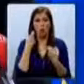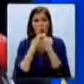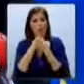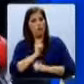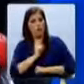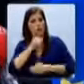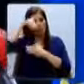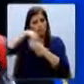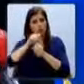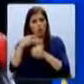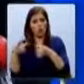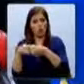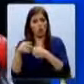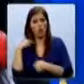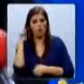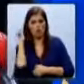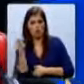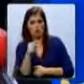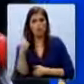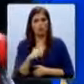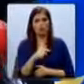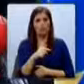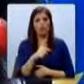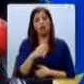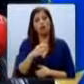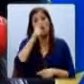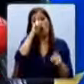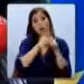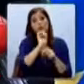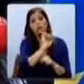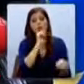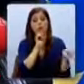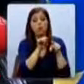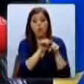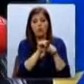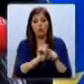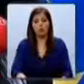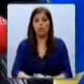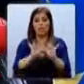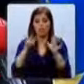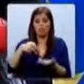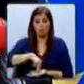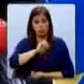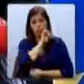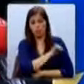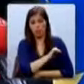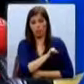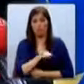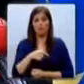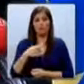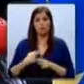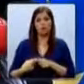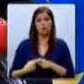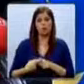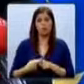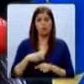Eurogroup. I recognize that they have their own political prerogatives. It was clear from their position that they were